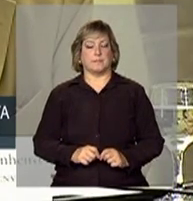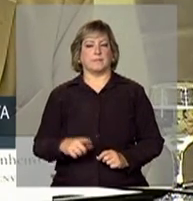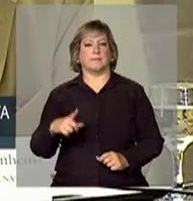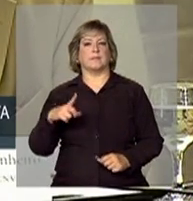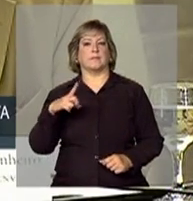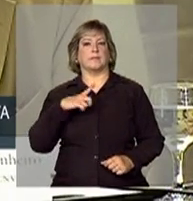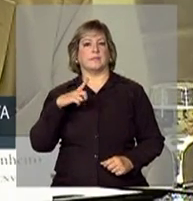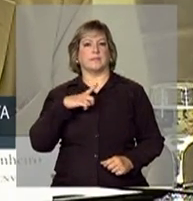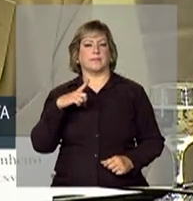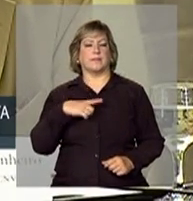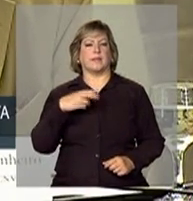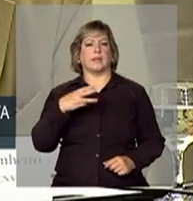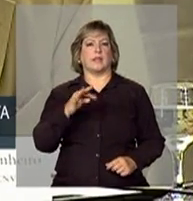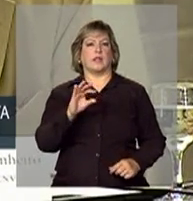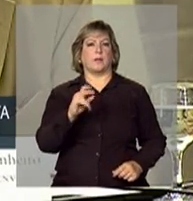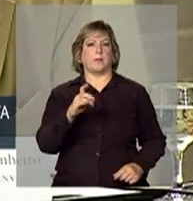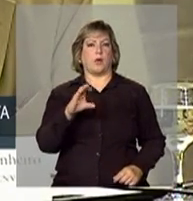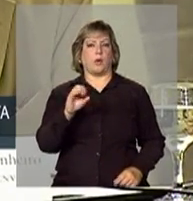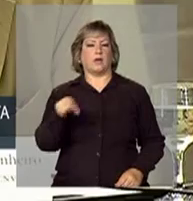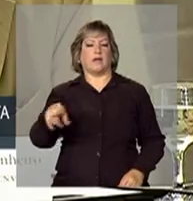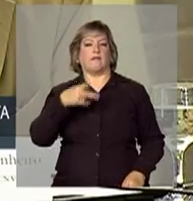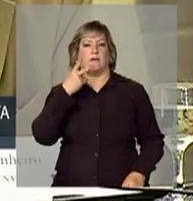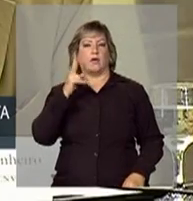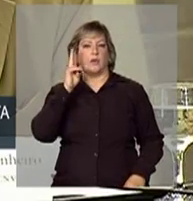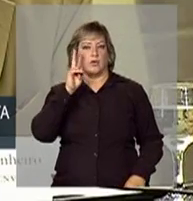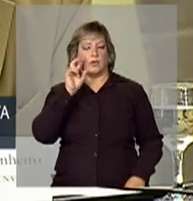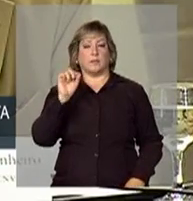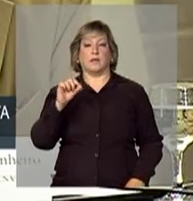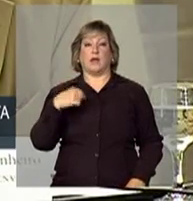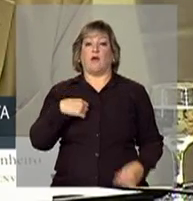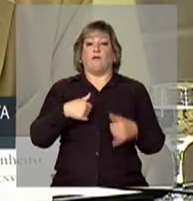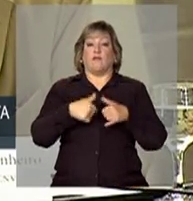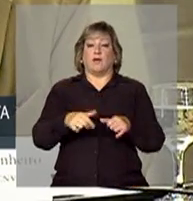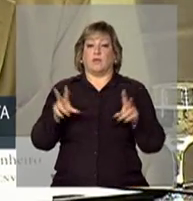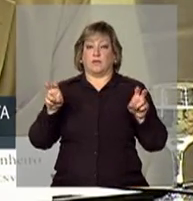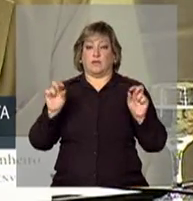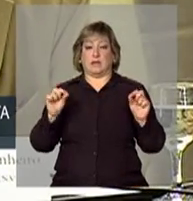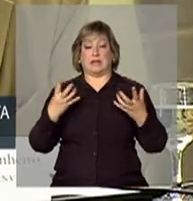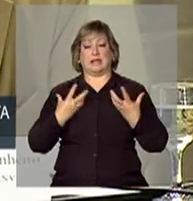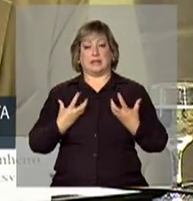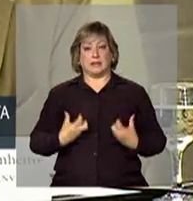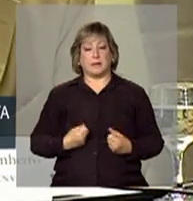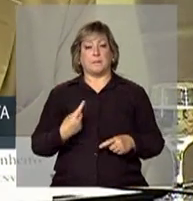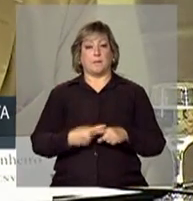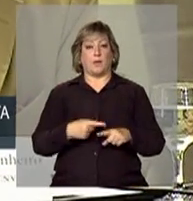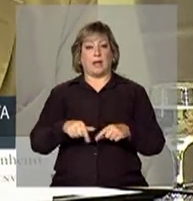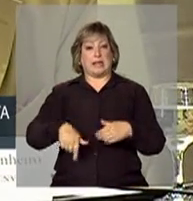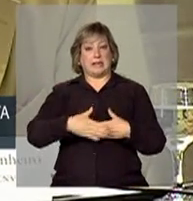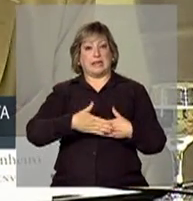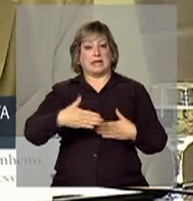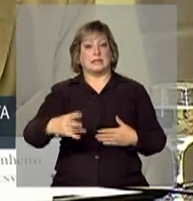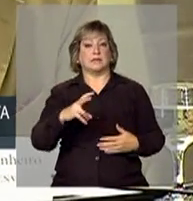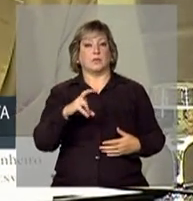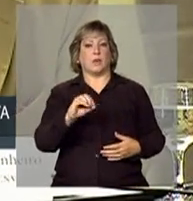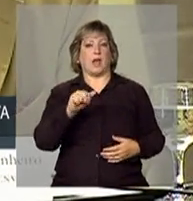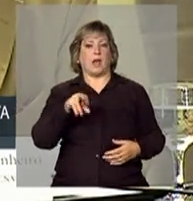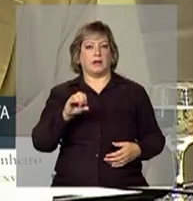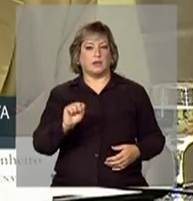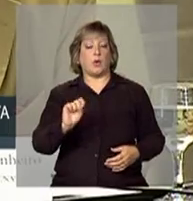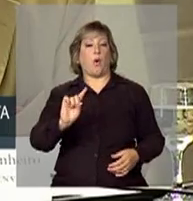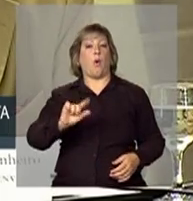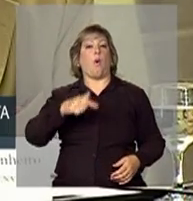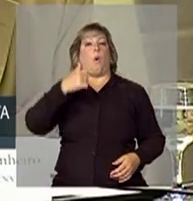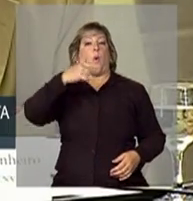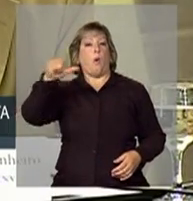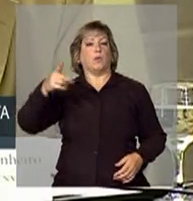Trópicos, que ele diz, eu fico deprimido, porque daqui a 50 anos outros colegas